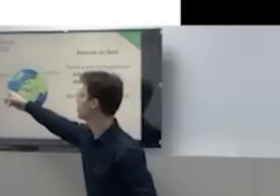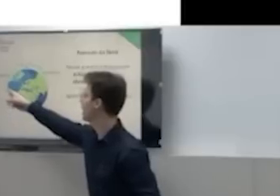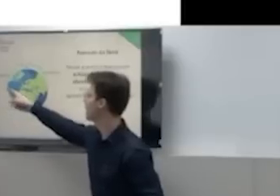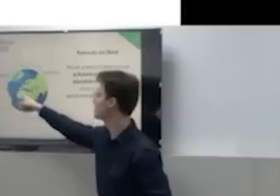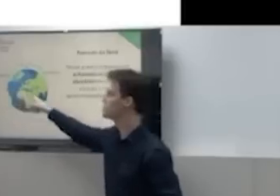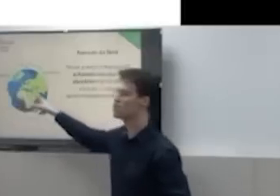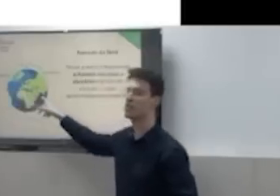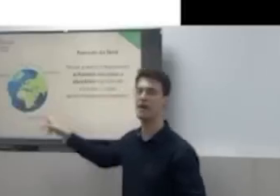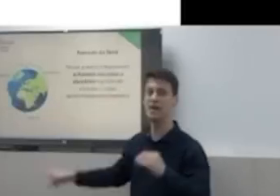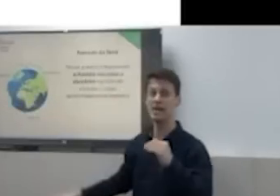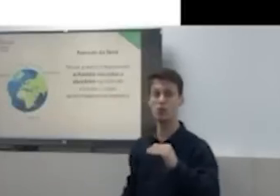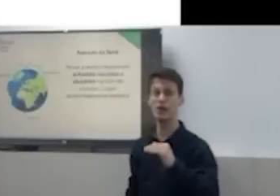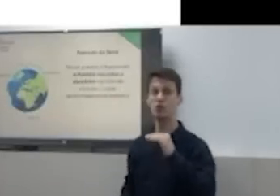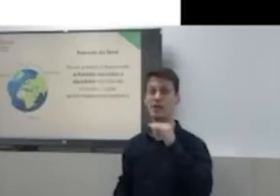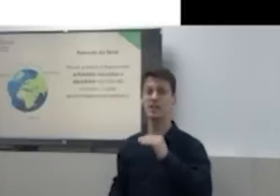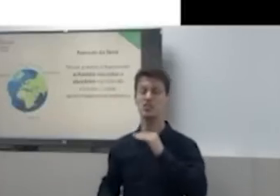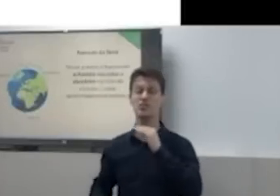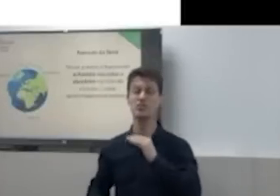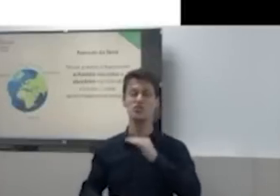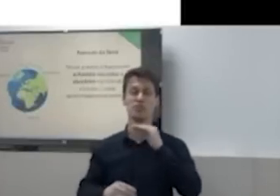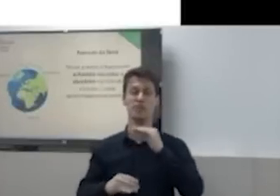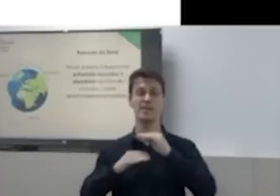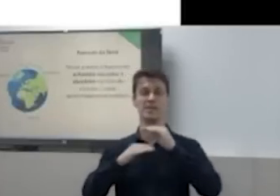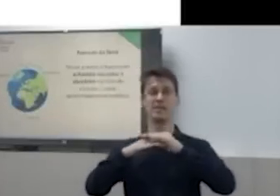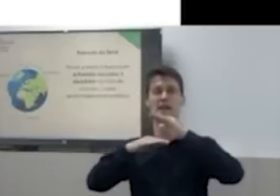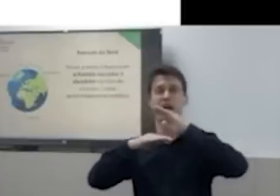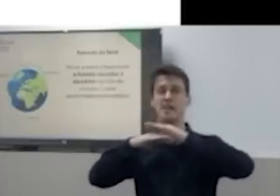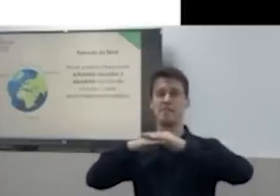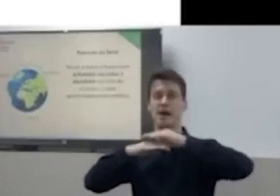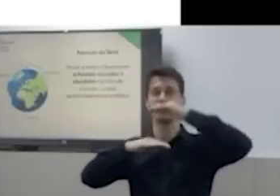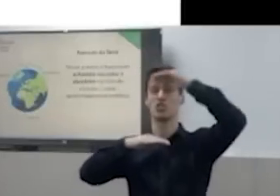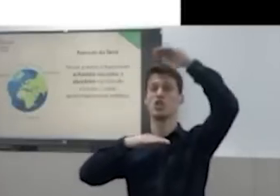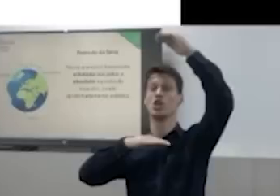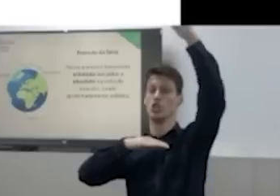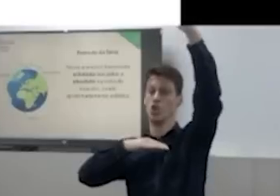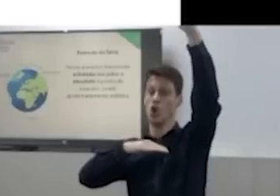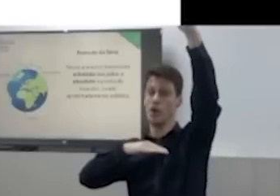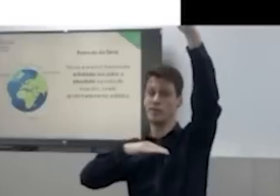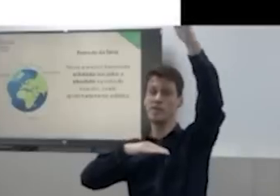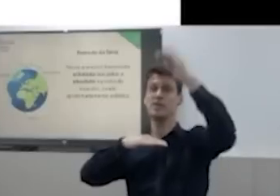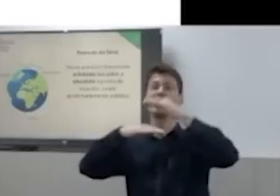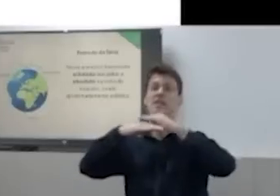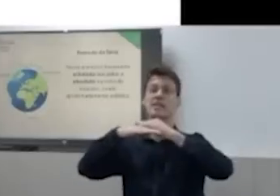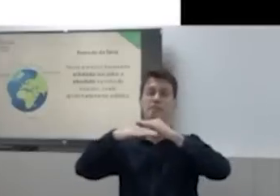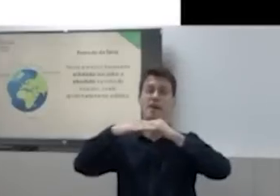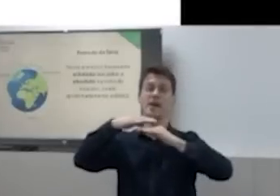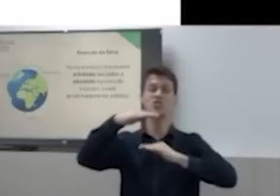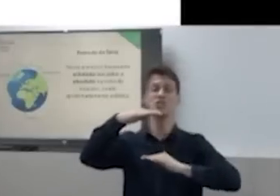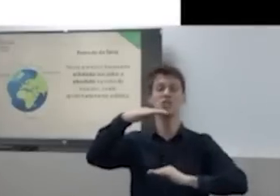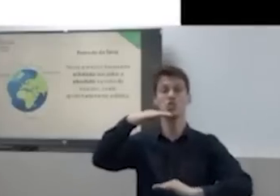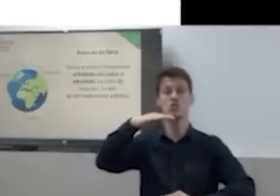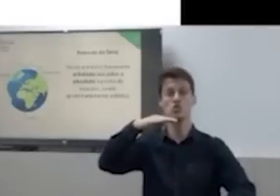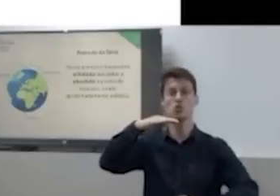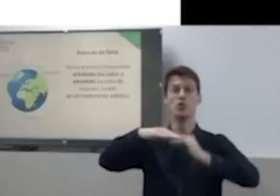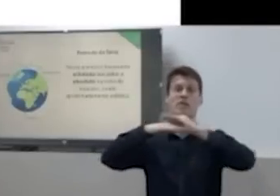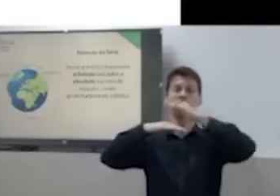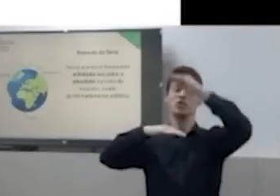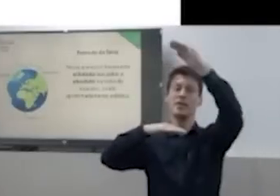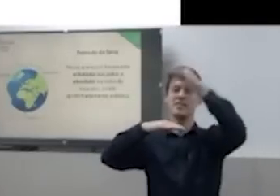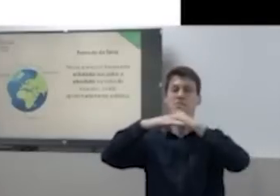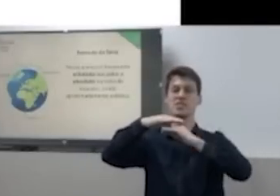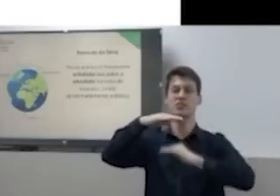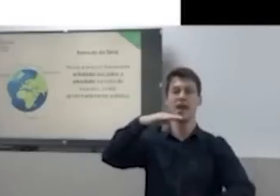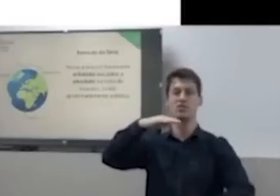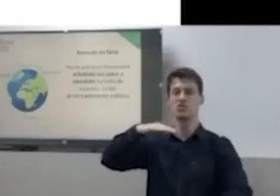uma linha imaginária que se chama Equador, que divide o planeta Terra na parte norte e na parte